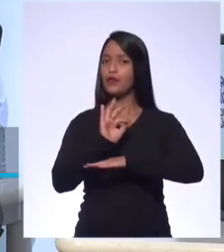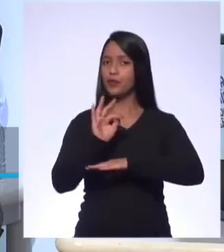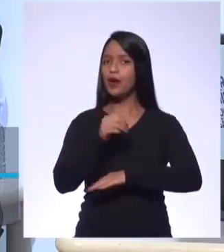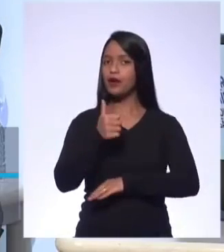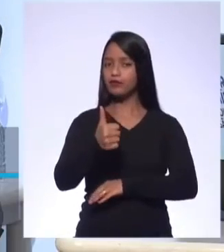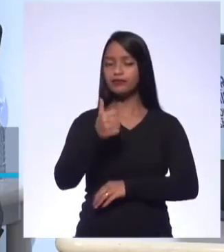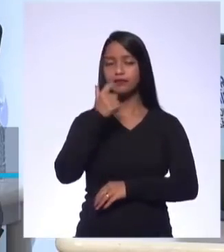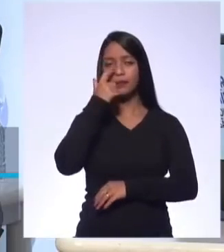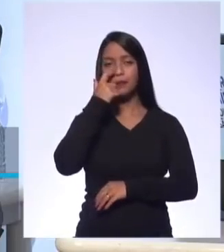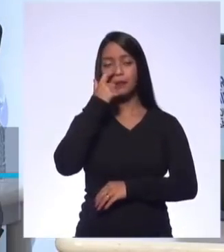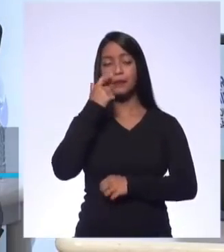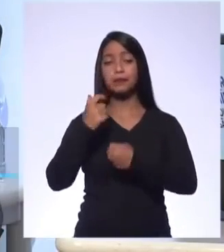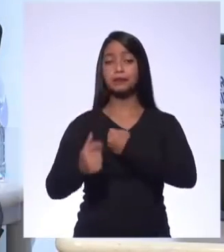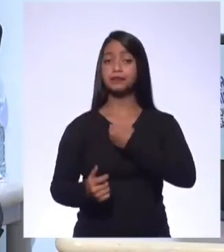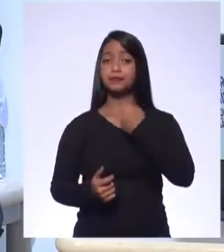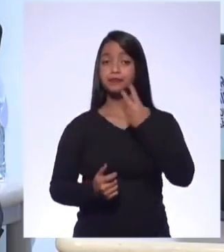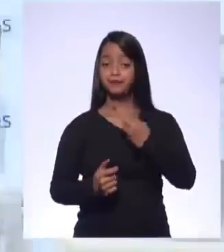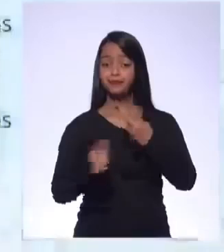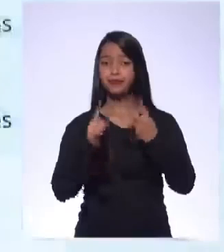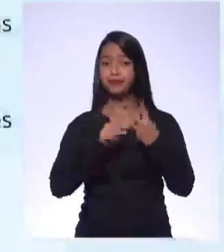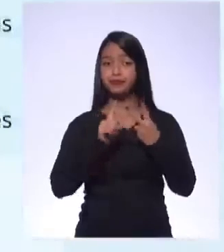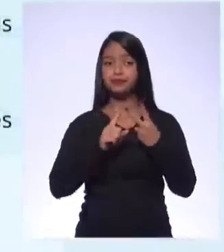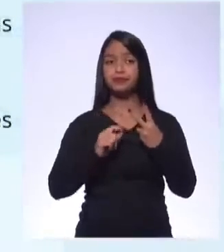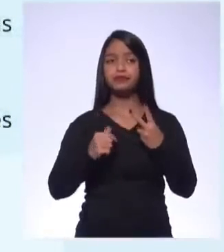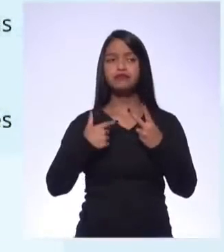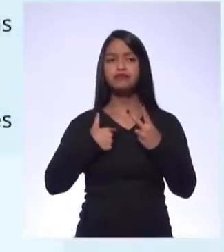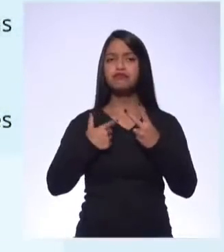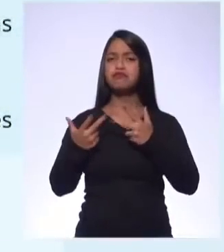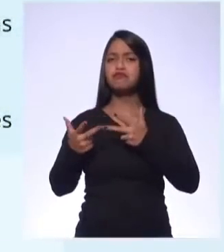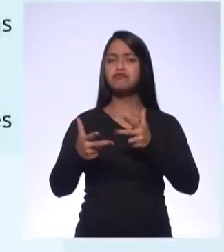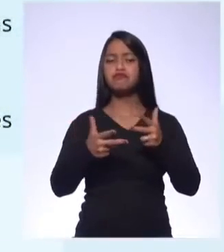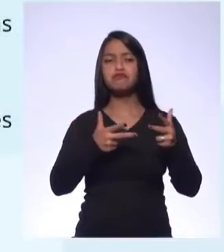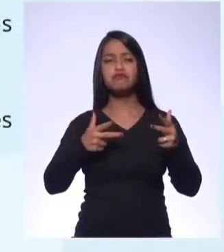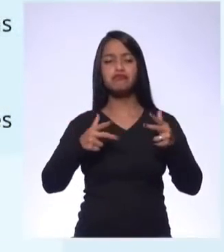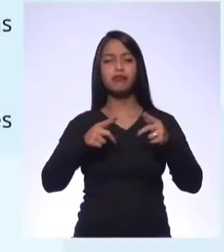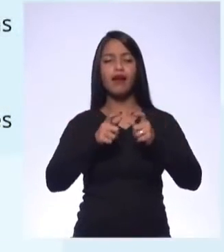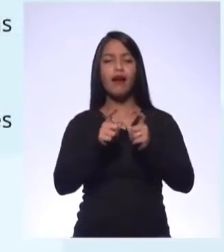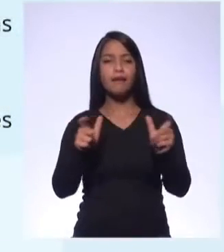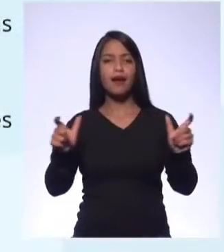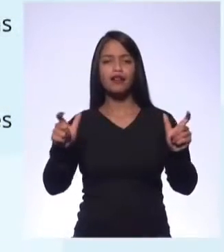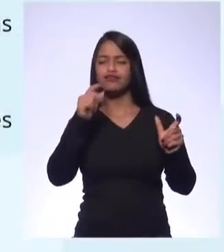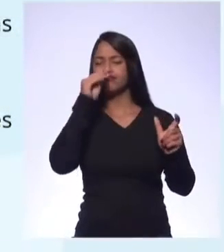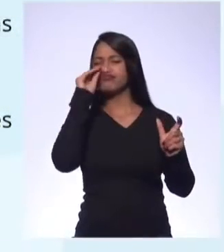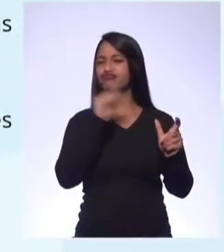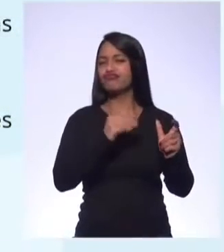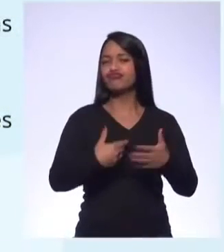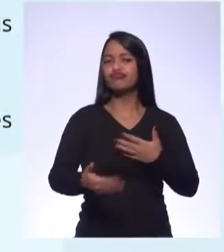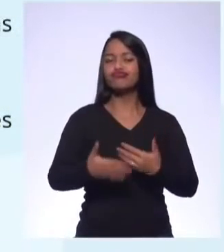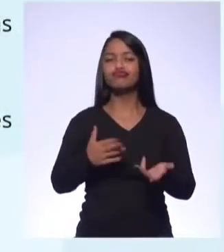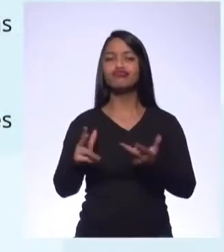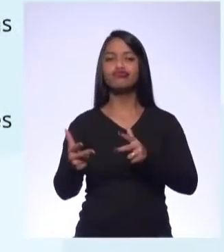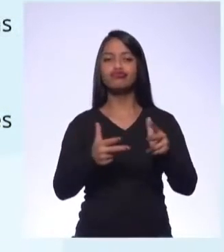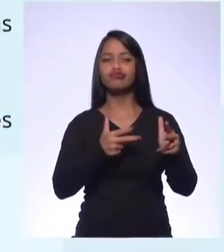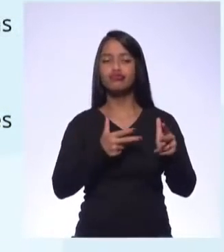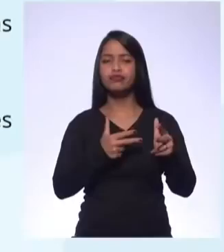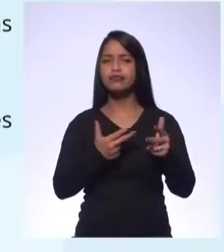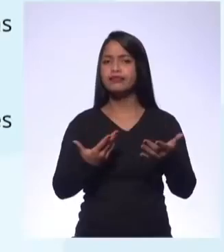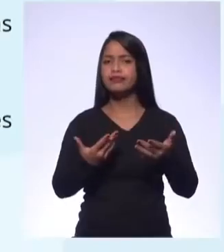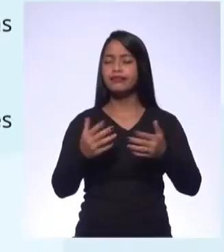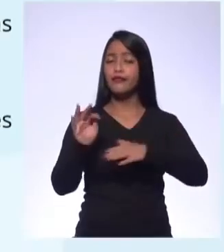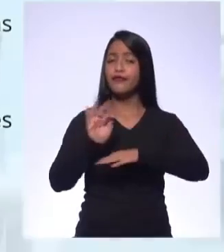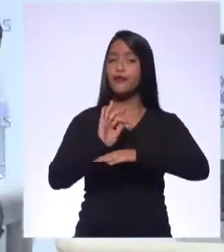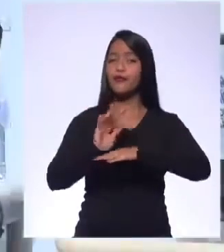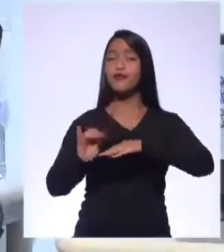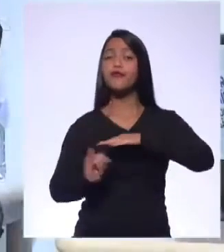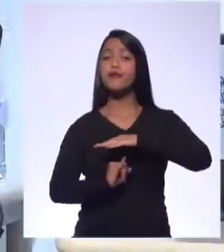2. Despreocupação relativa com o uso de normas gramaticais. E aí, formal ou informal? Coloca